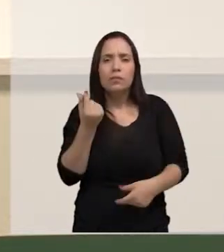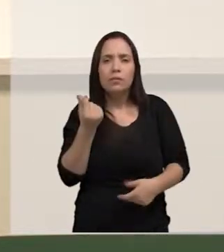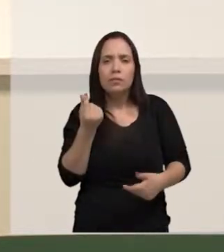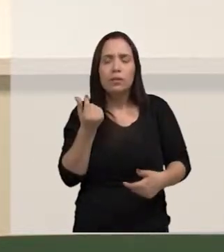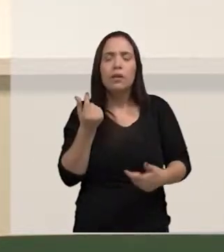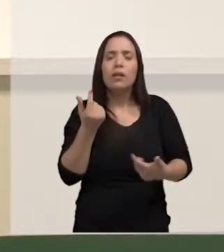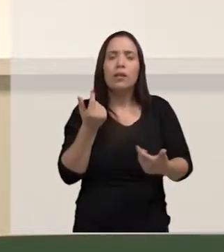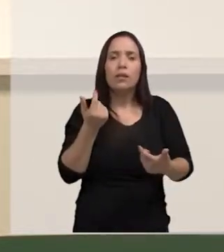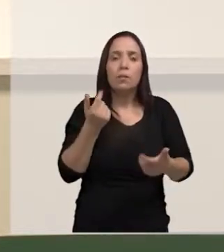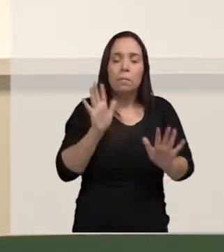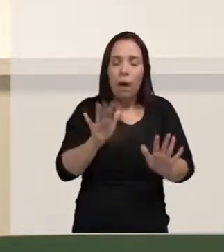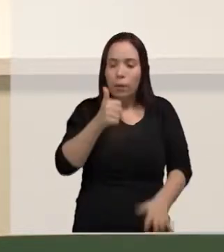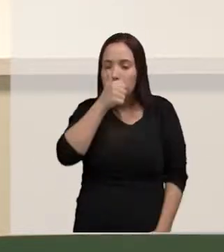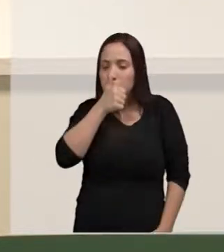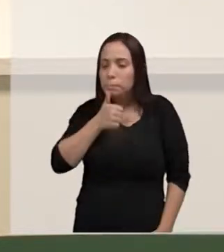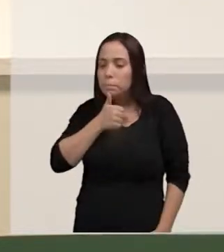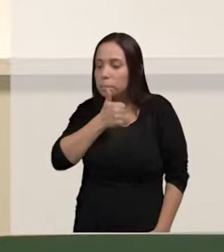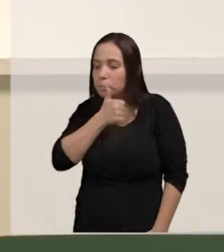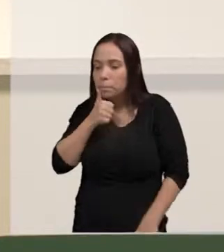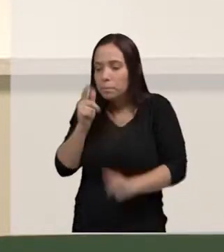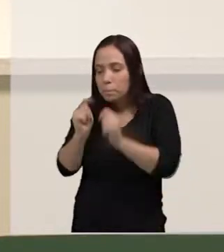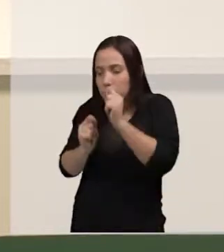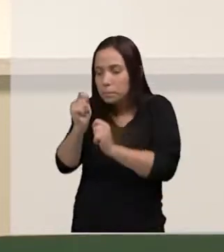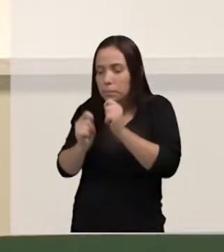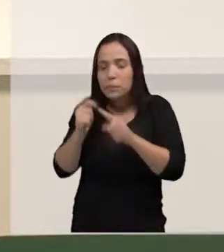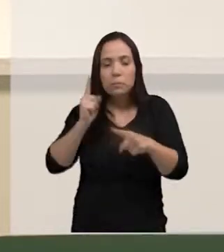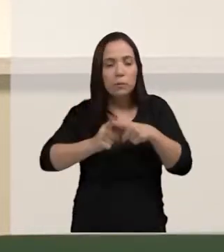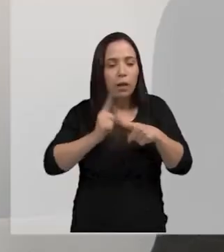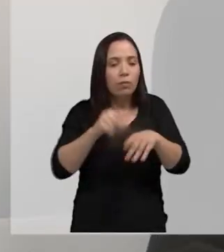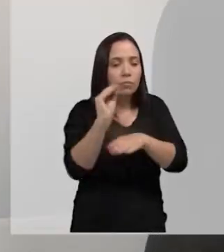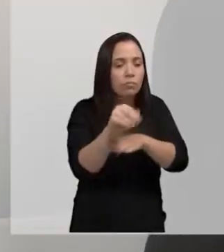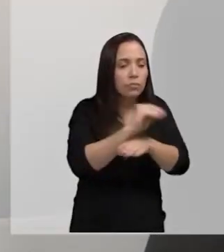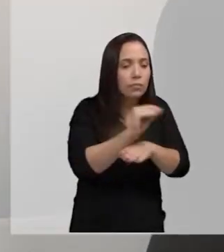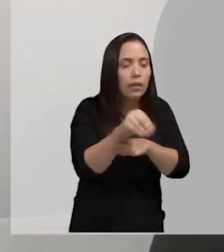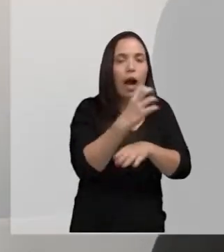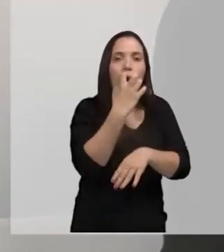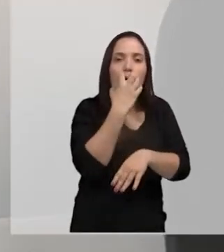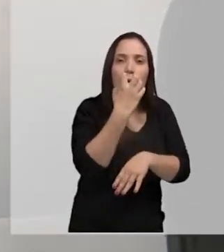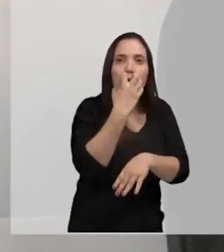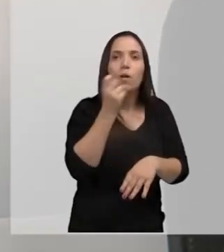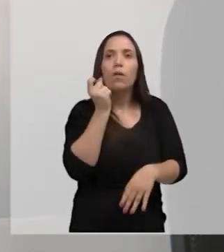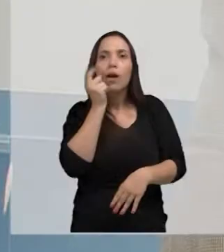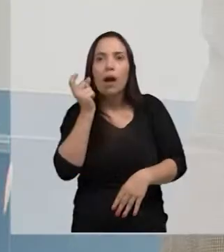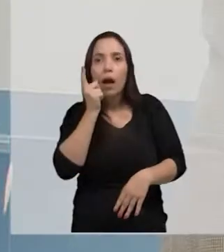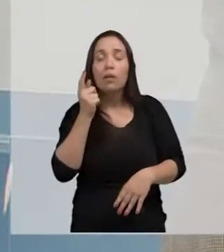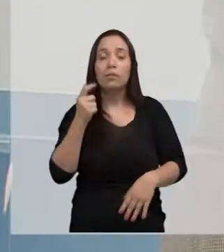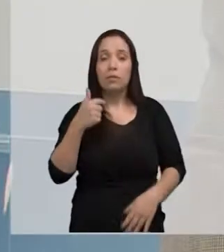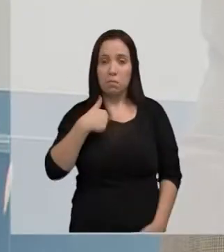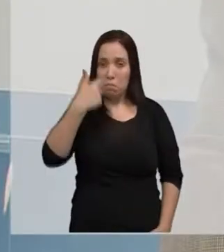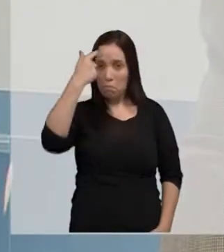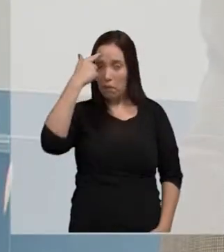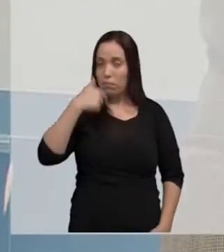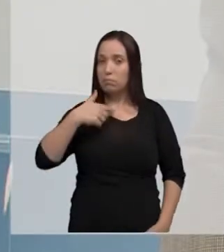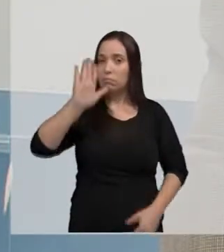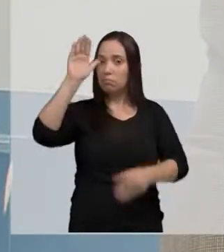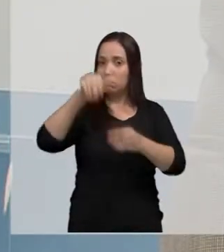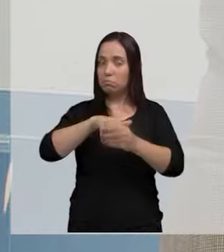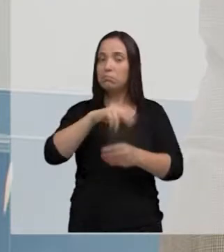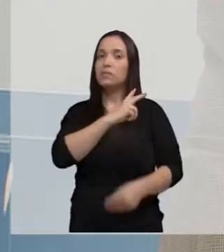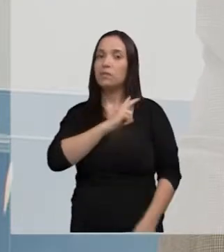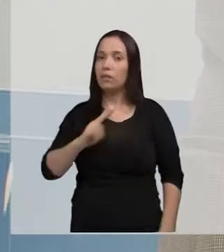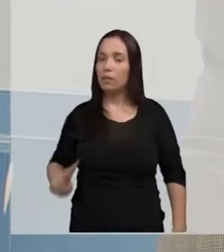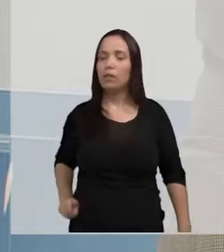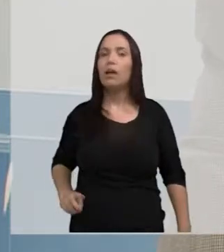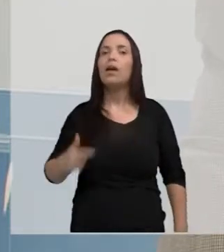de sacrificar o seu orçamento doméstico para salvar o seu gato, o seu cachorro. Eu estou pensando, assim, no futuro, em ser candidato aqui a vereador de